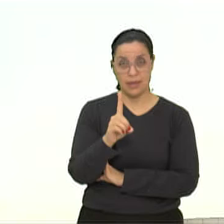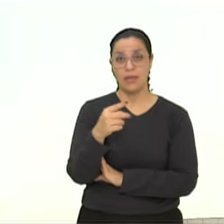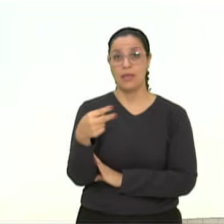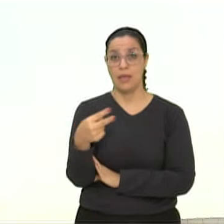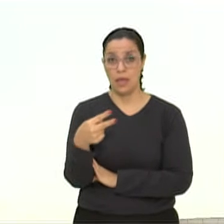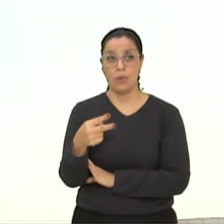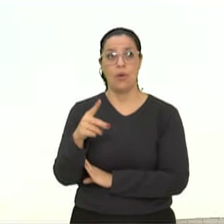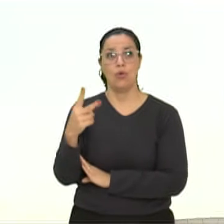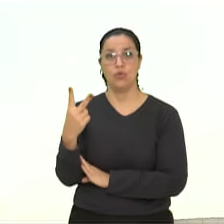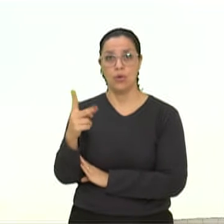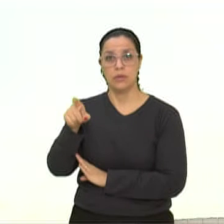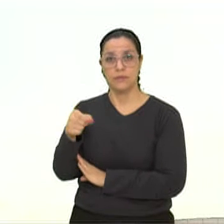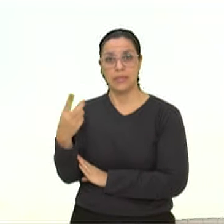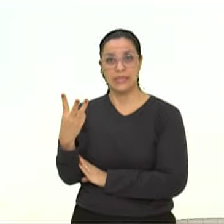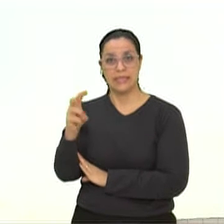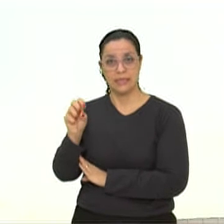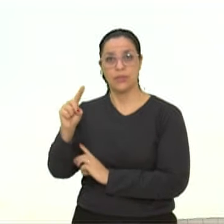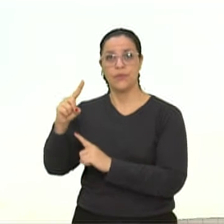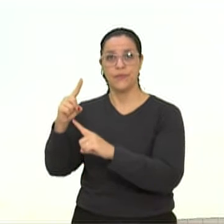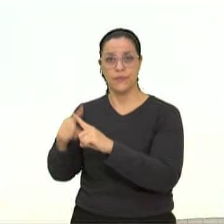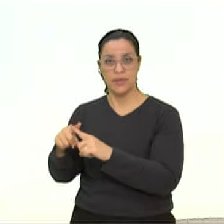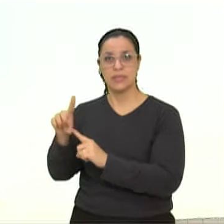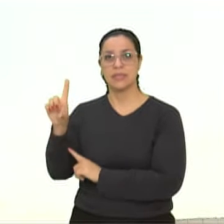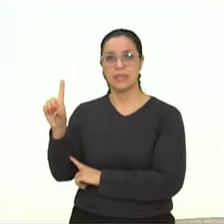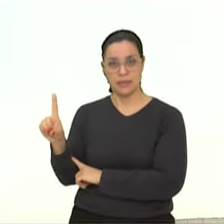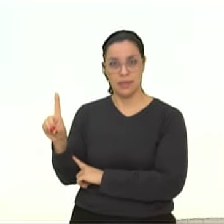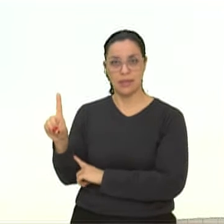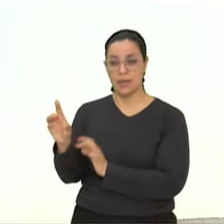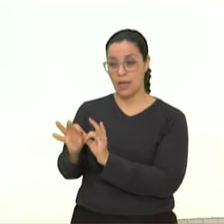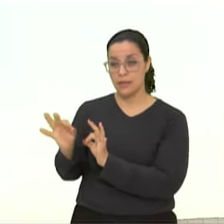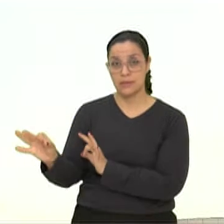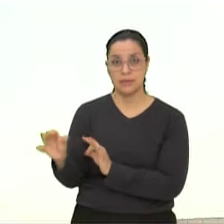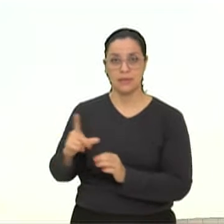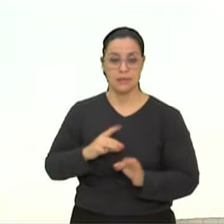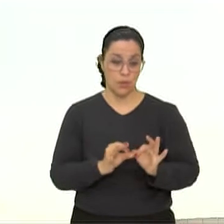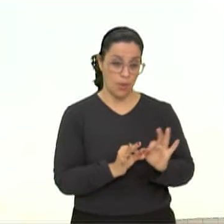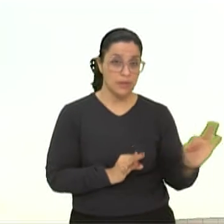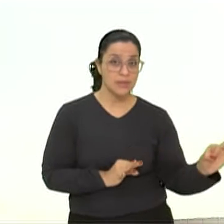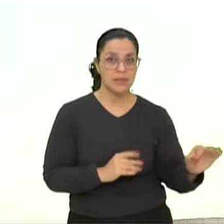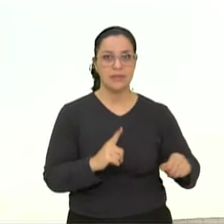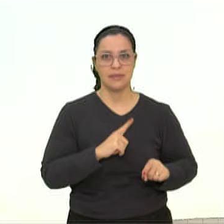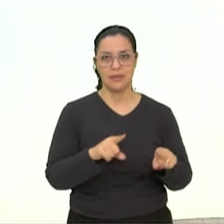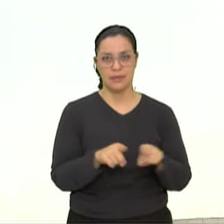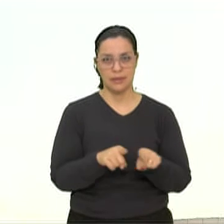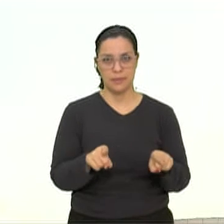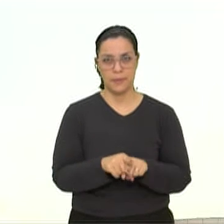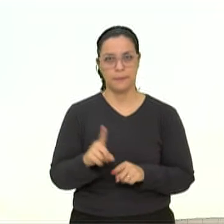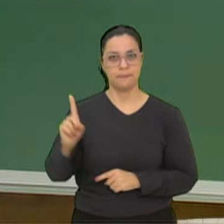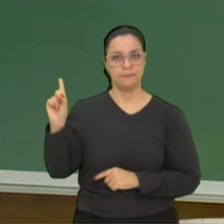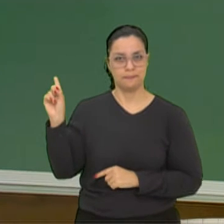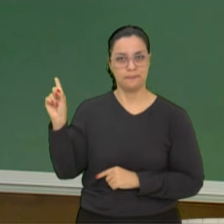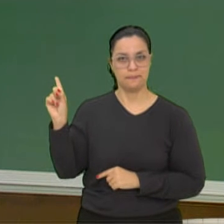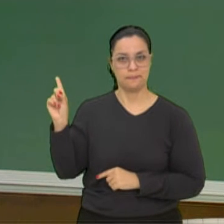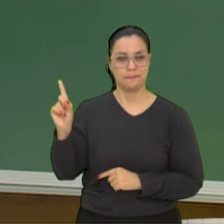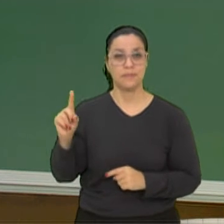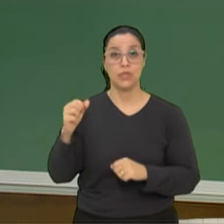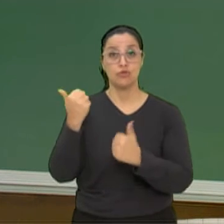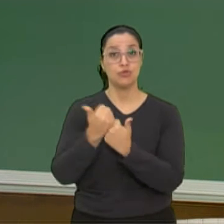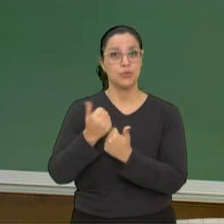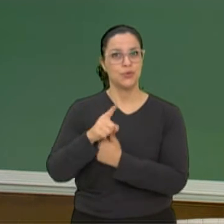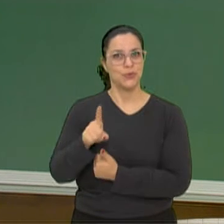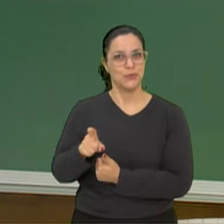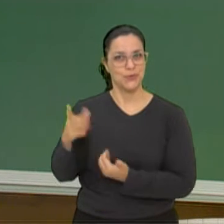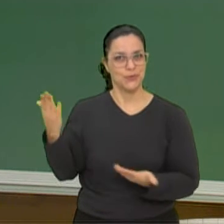é 2,35 multiplicado pela minha variável, que é d, né? Que está fazendo aí o papel do nosso x.